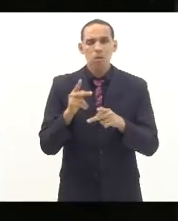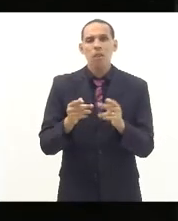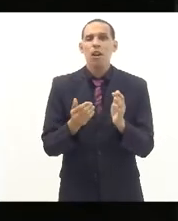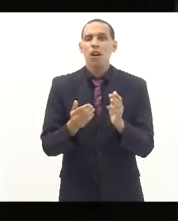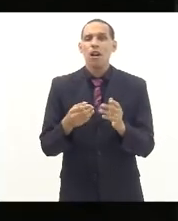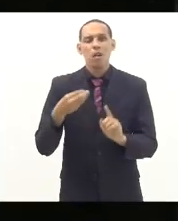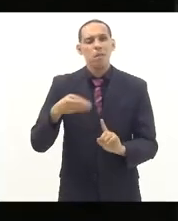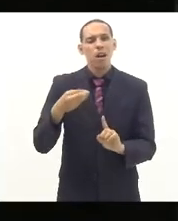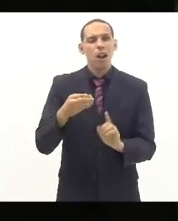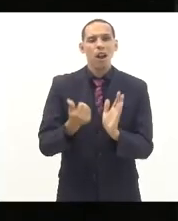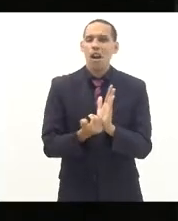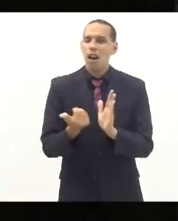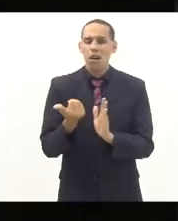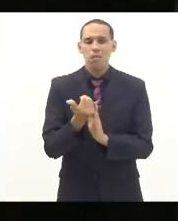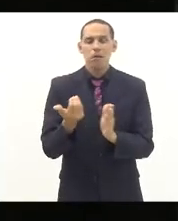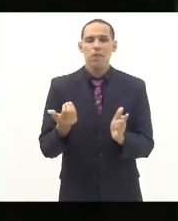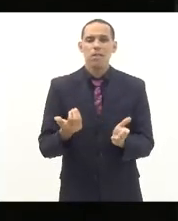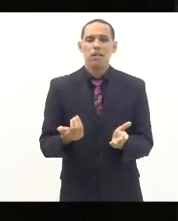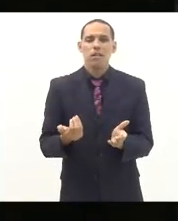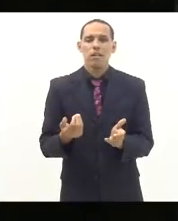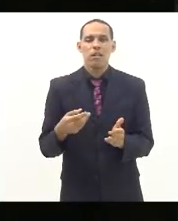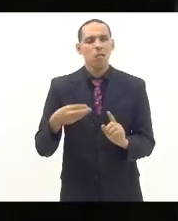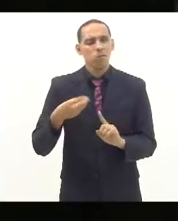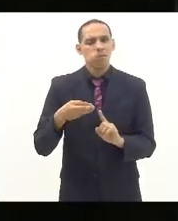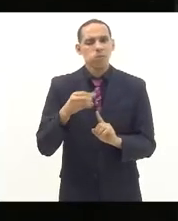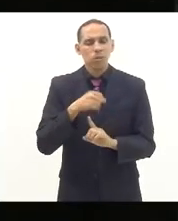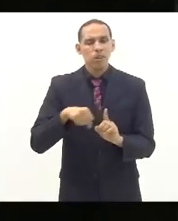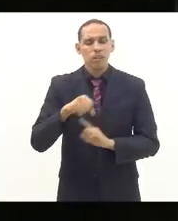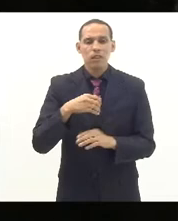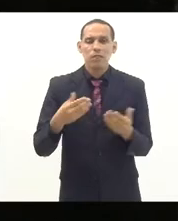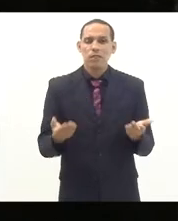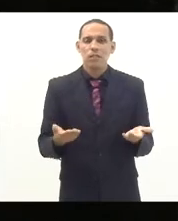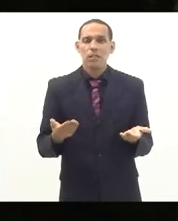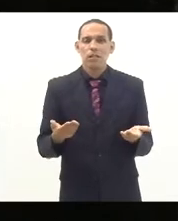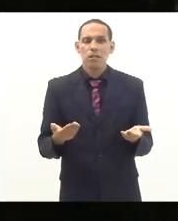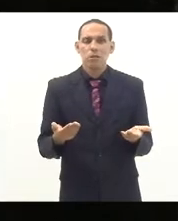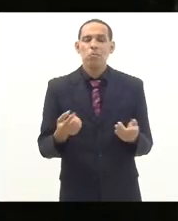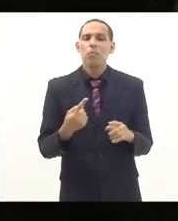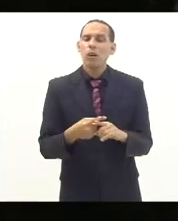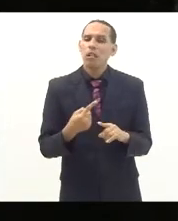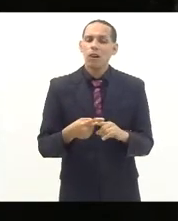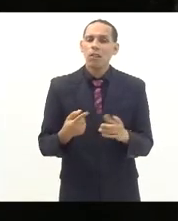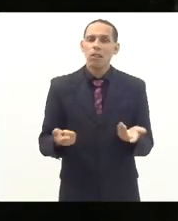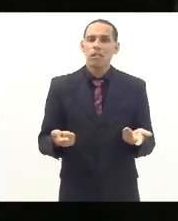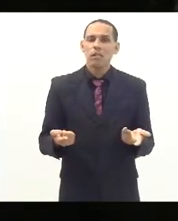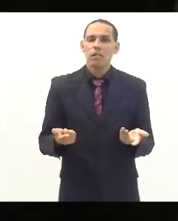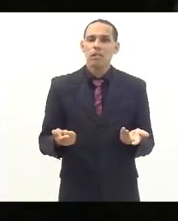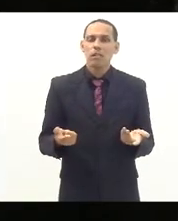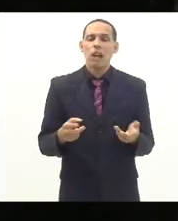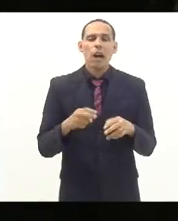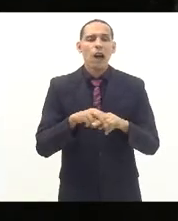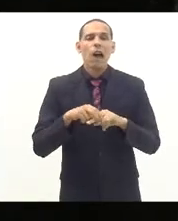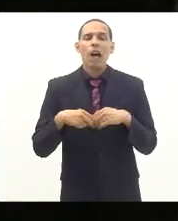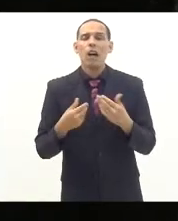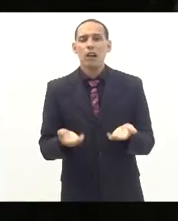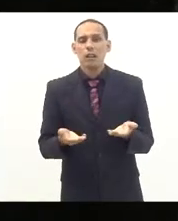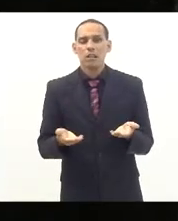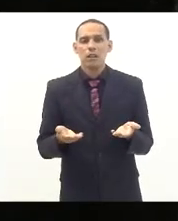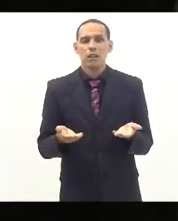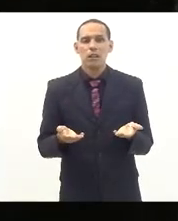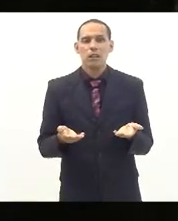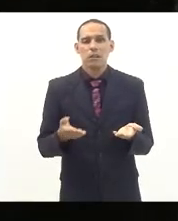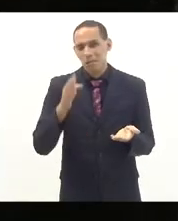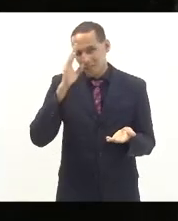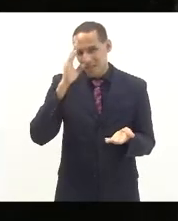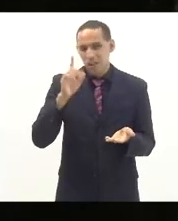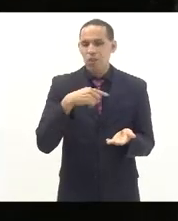em vulnerabilidade social Portanto não vejo porque nem razão sobretudo